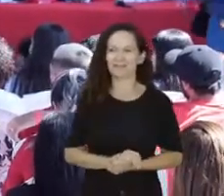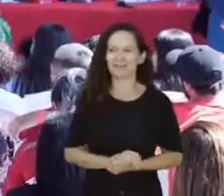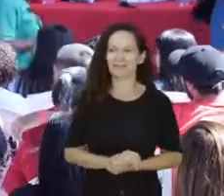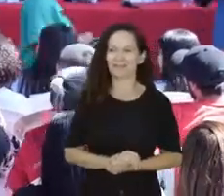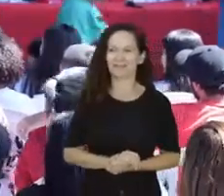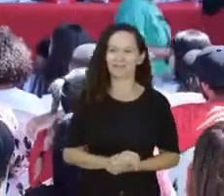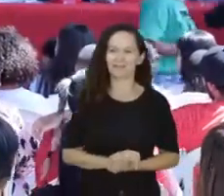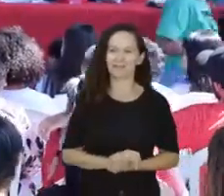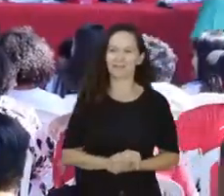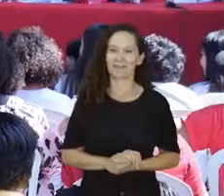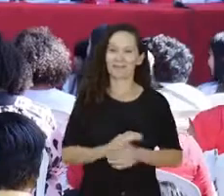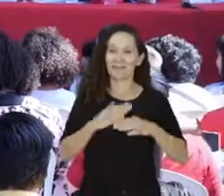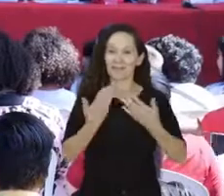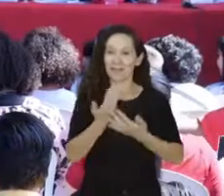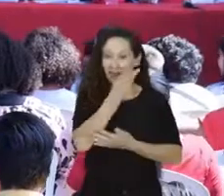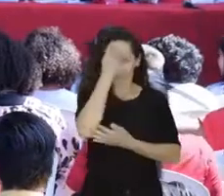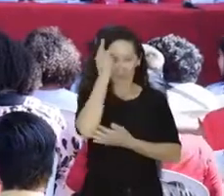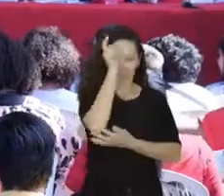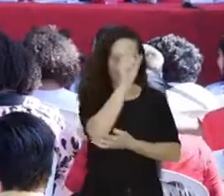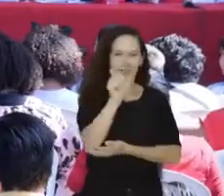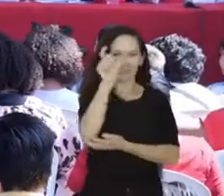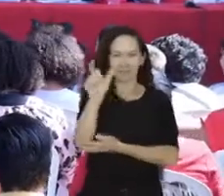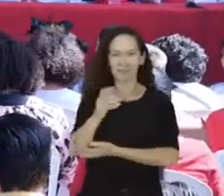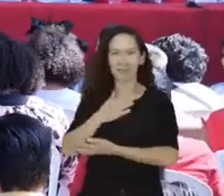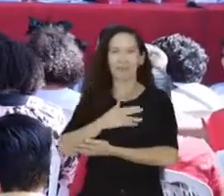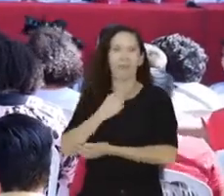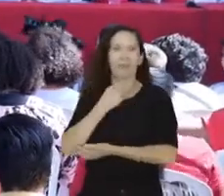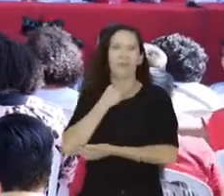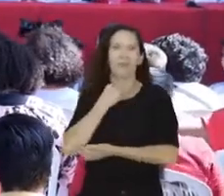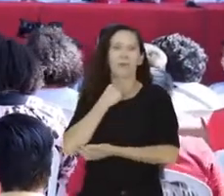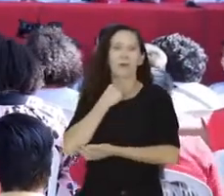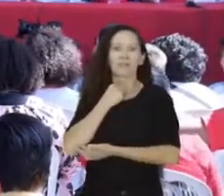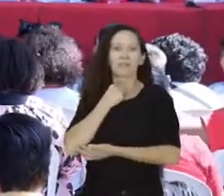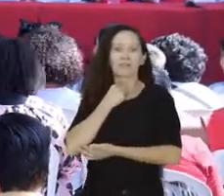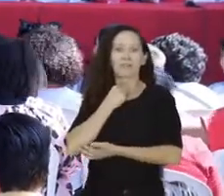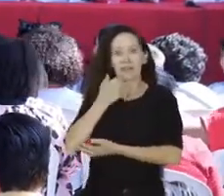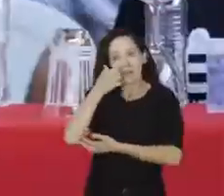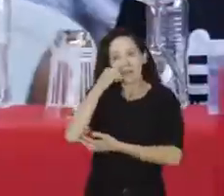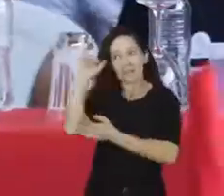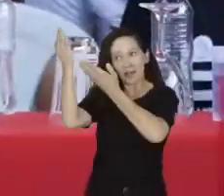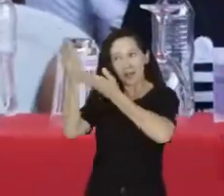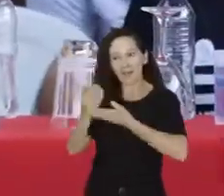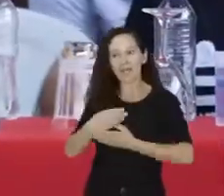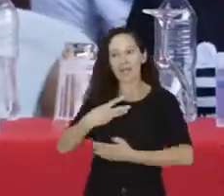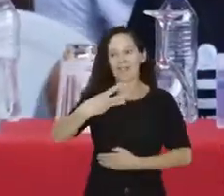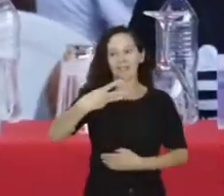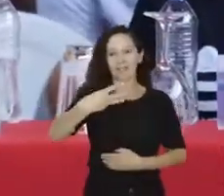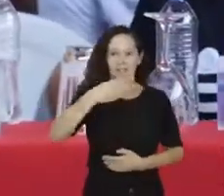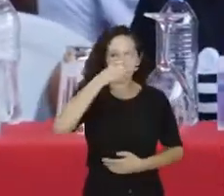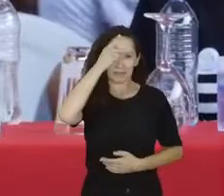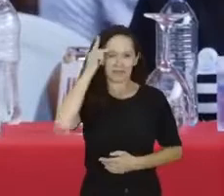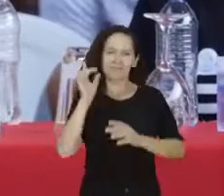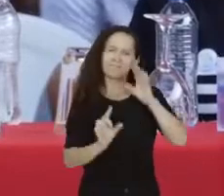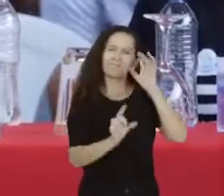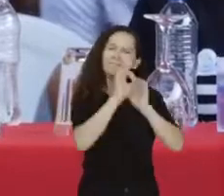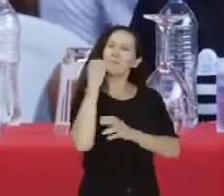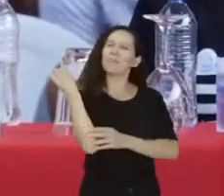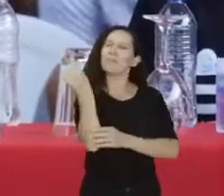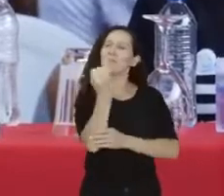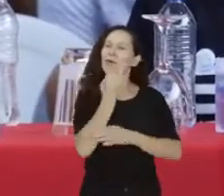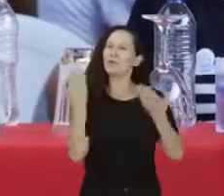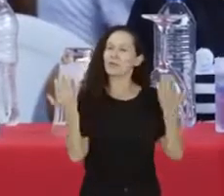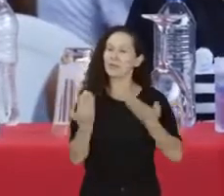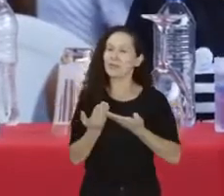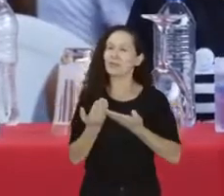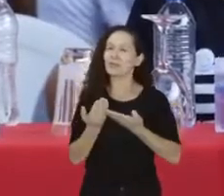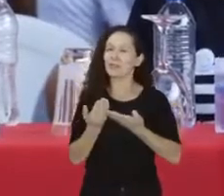Bom, gente, eu não poderia deixar de chamar essas três pessoas que são muito especial para a gente aqui do Observatório.